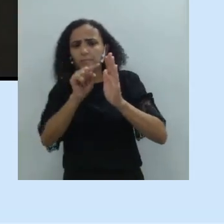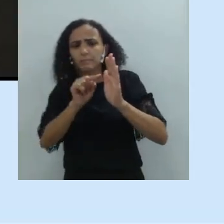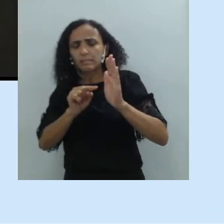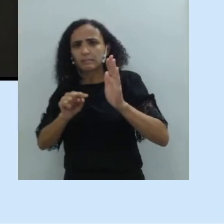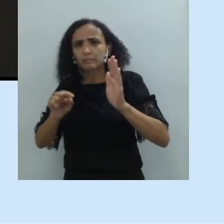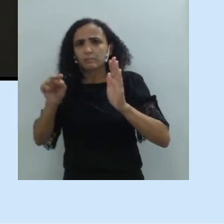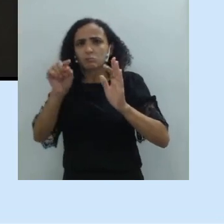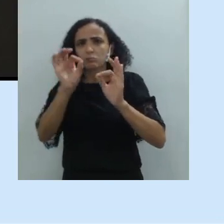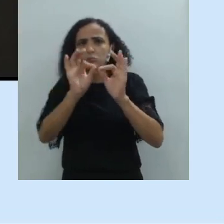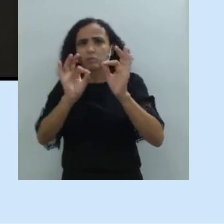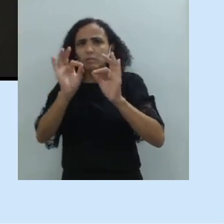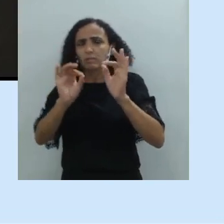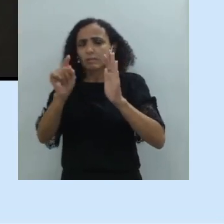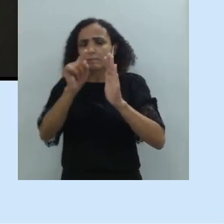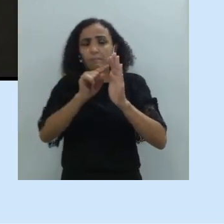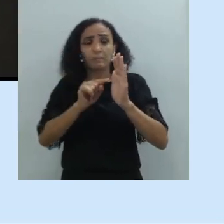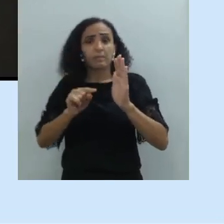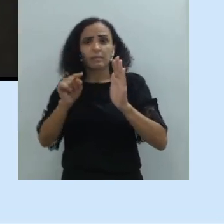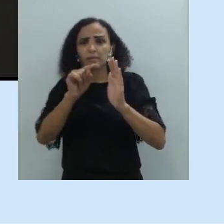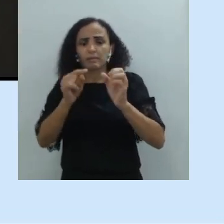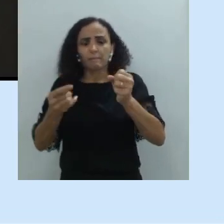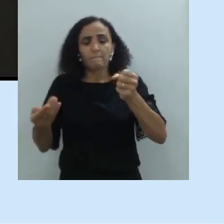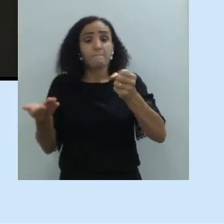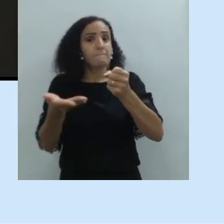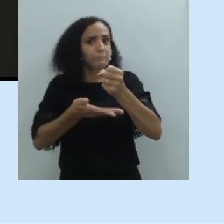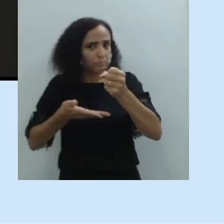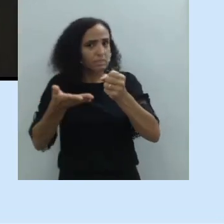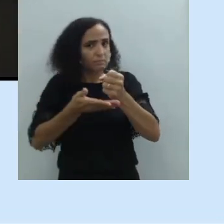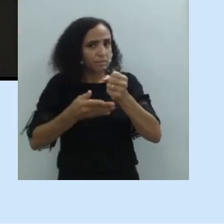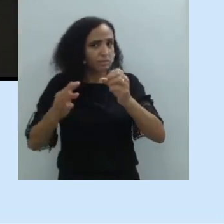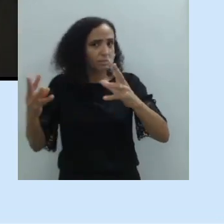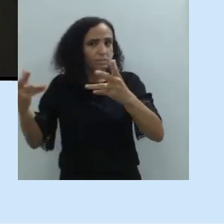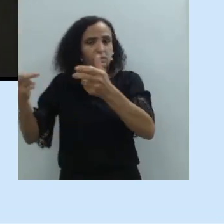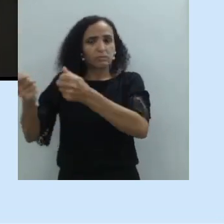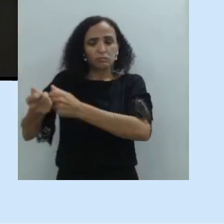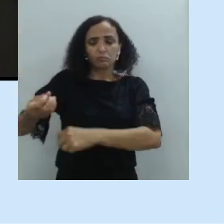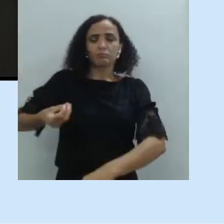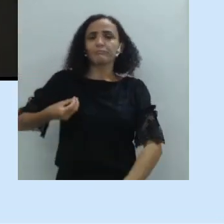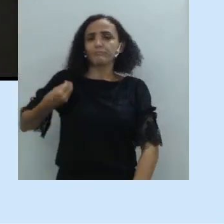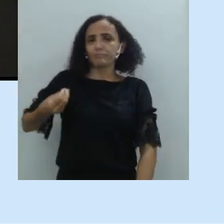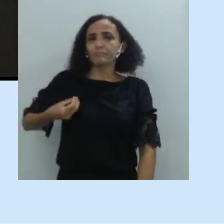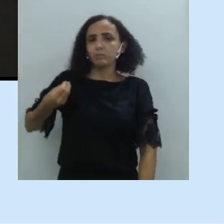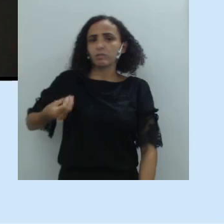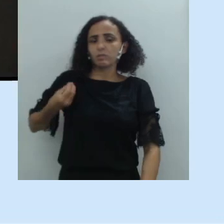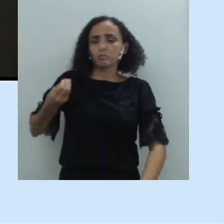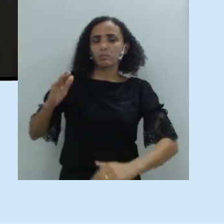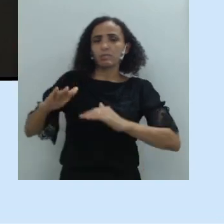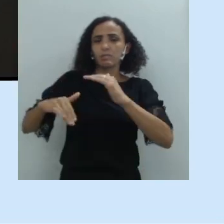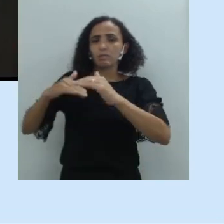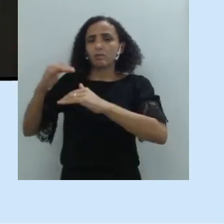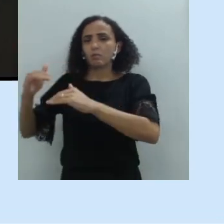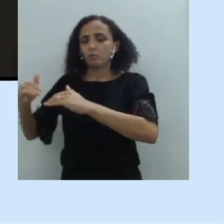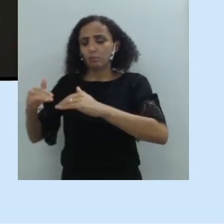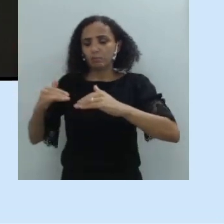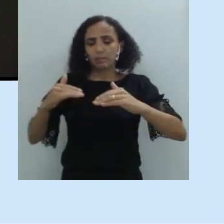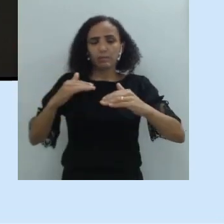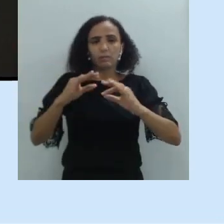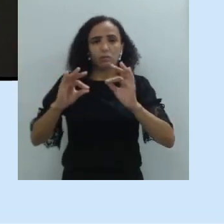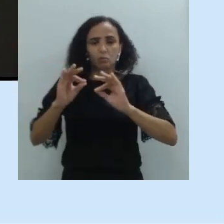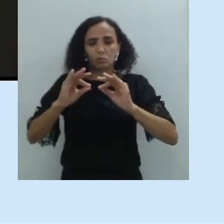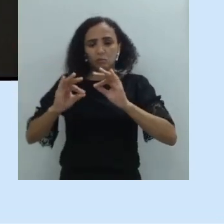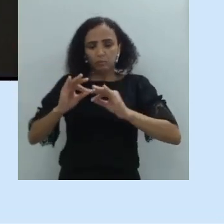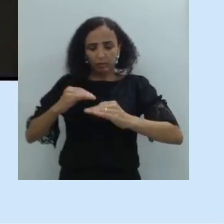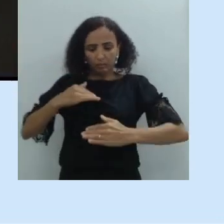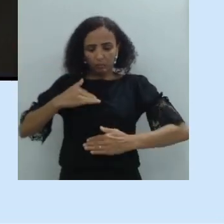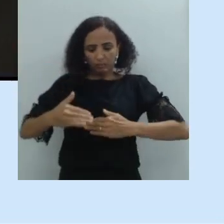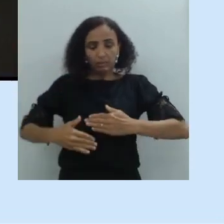Então na célula, como é a unidade fundamental de todo ser vivo, não é? Ela vai se transformar em tecidos. Mas